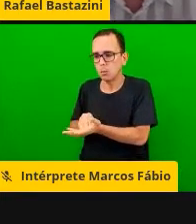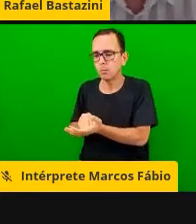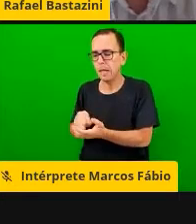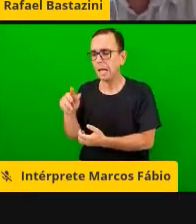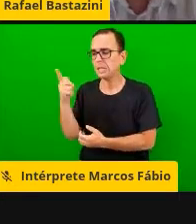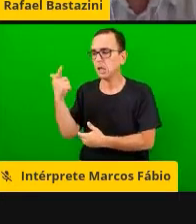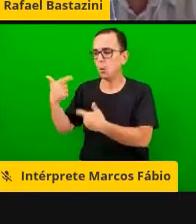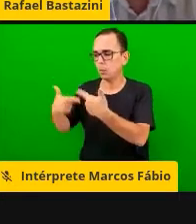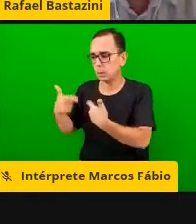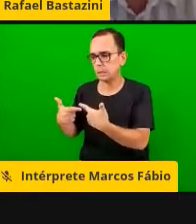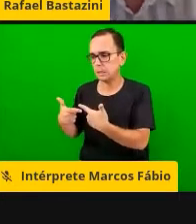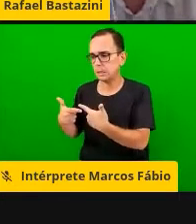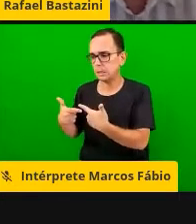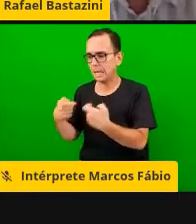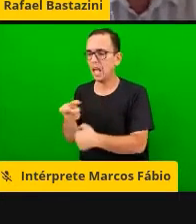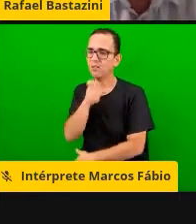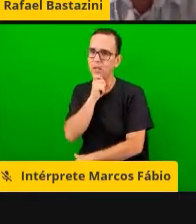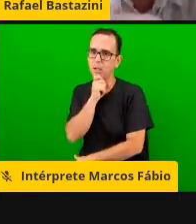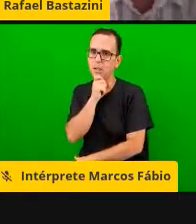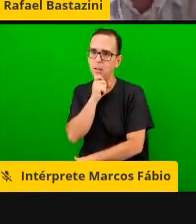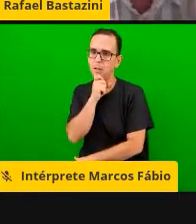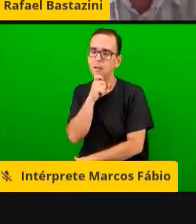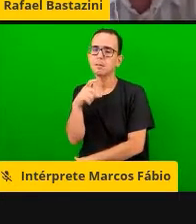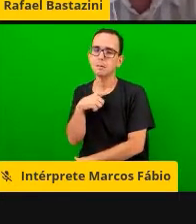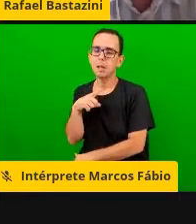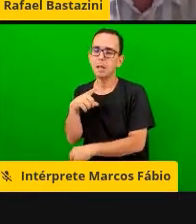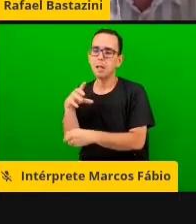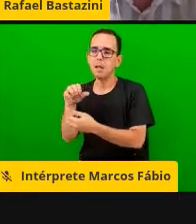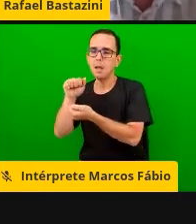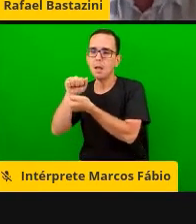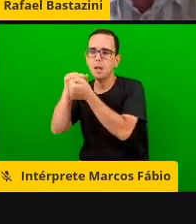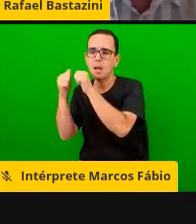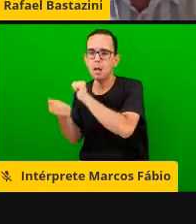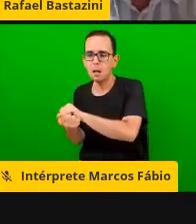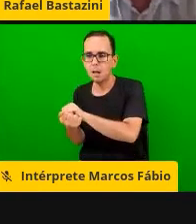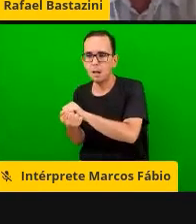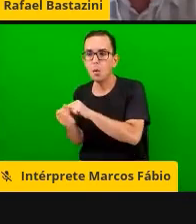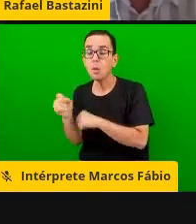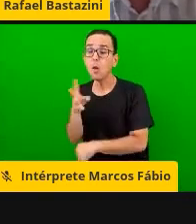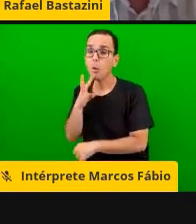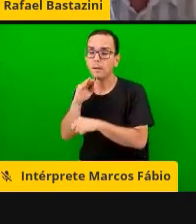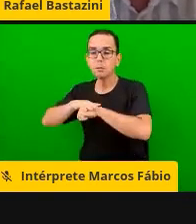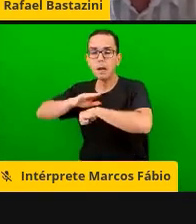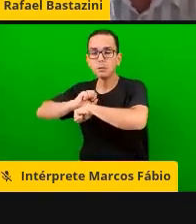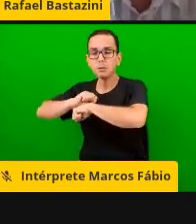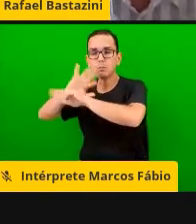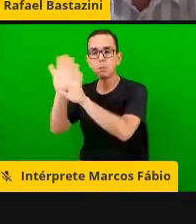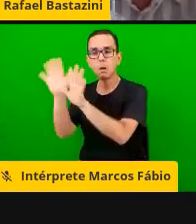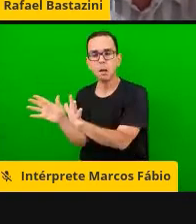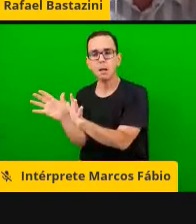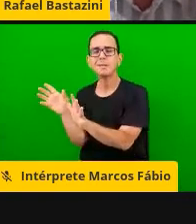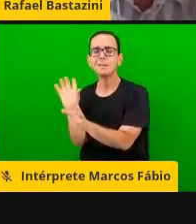geopolítica da Guerra Fria, e aí associada, aqui já é de conhecimento mais amplo, né? A gente trabalha bastante isso em sala de